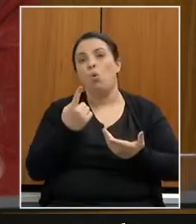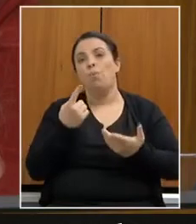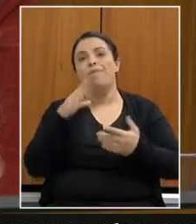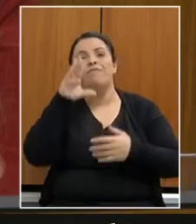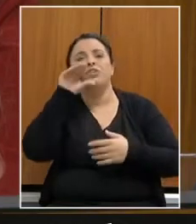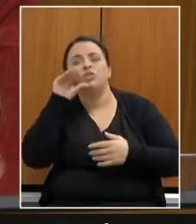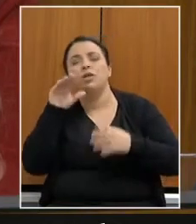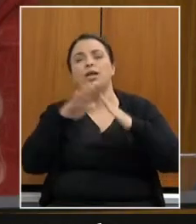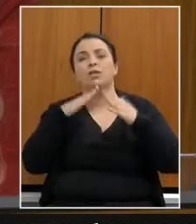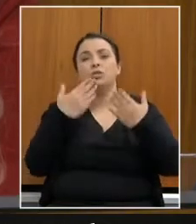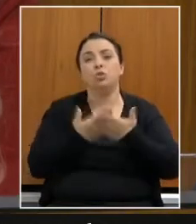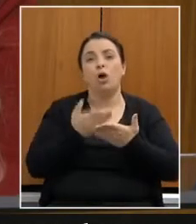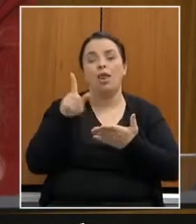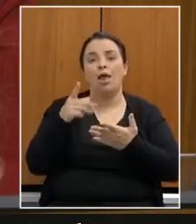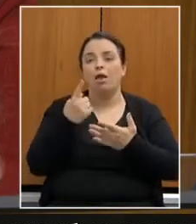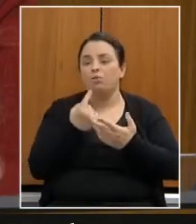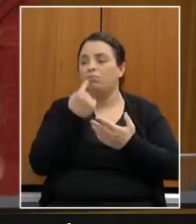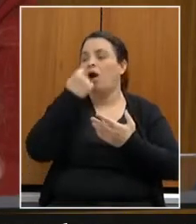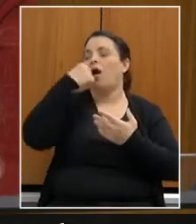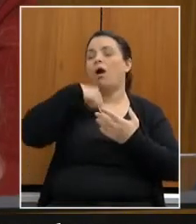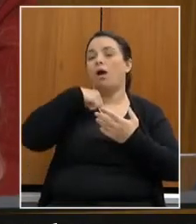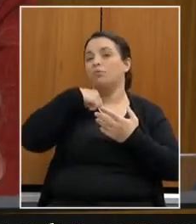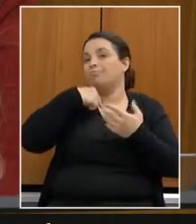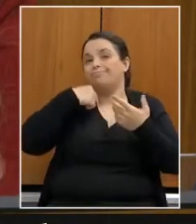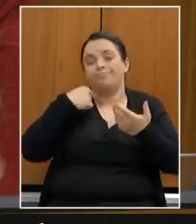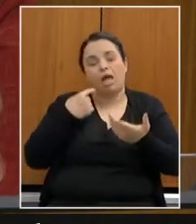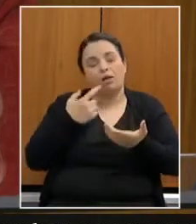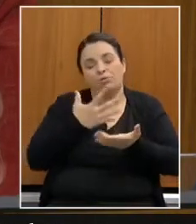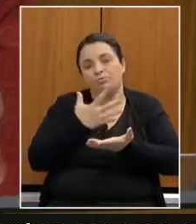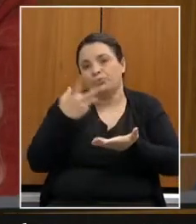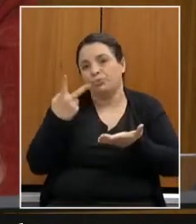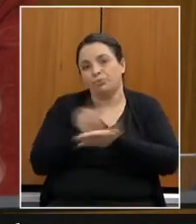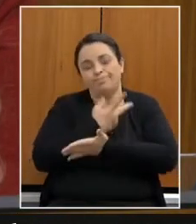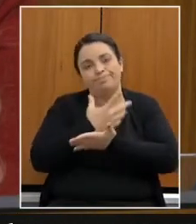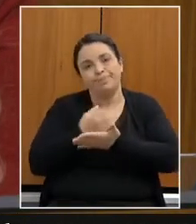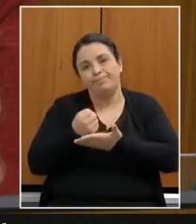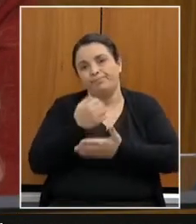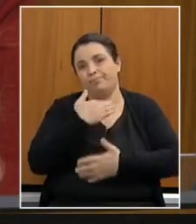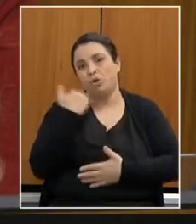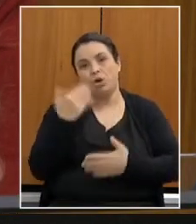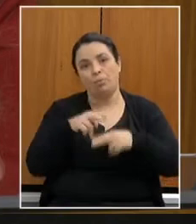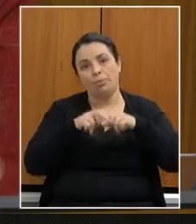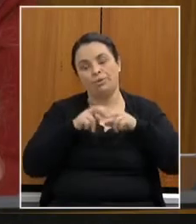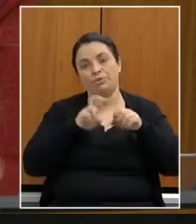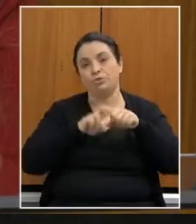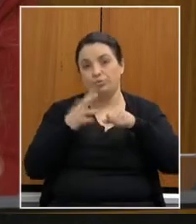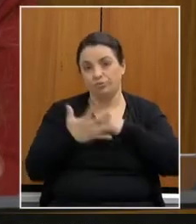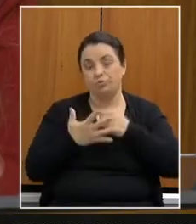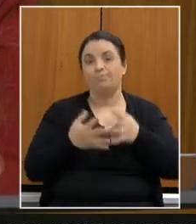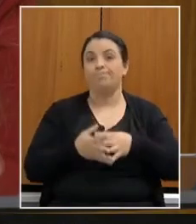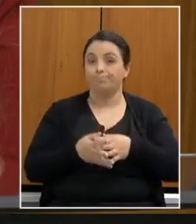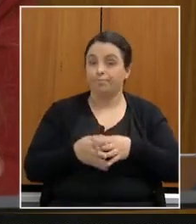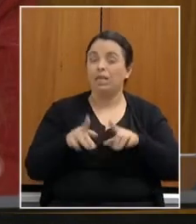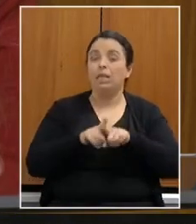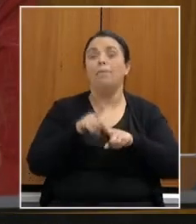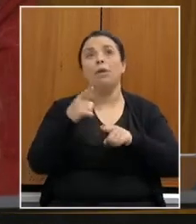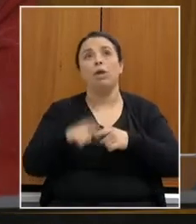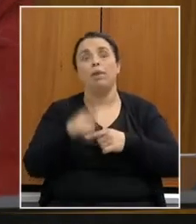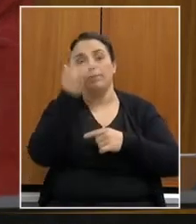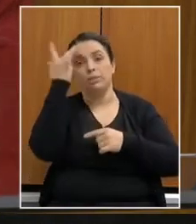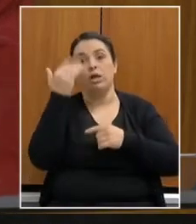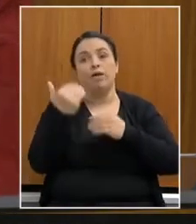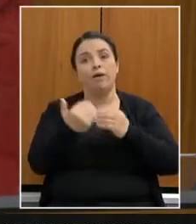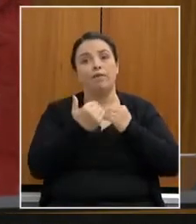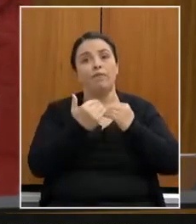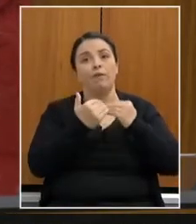covid tenho acompanhado professoras que a família não consegue UTI em rede pública nem no